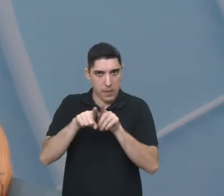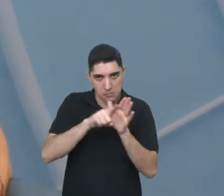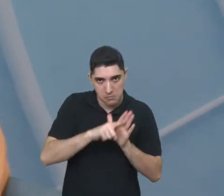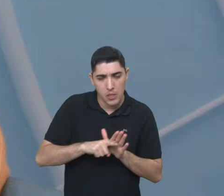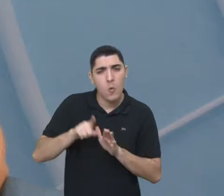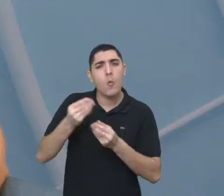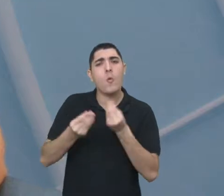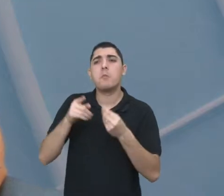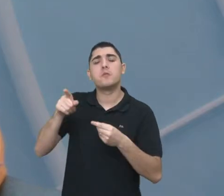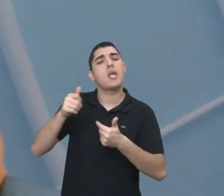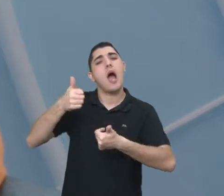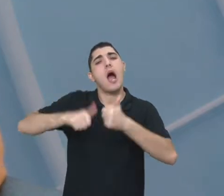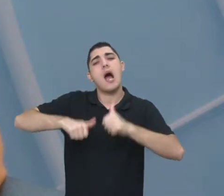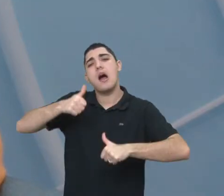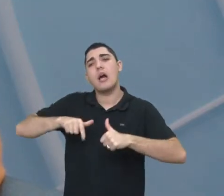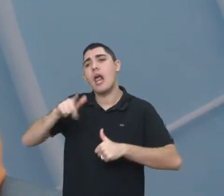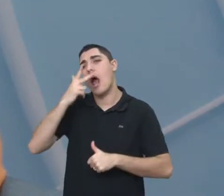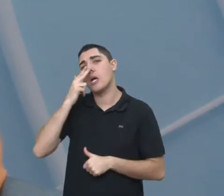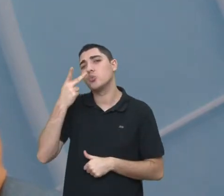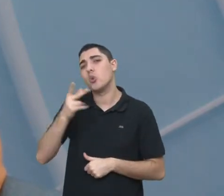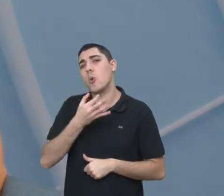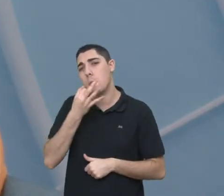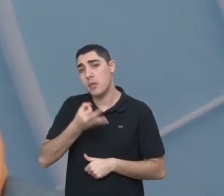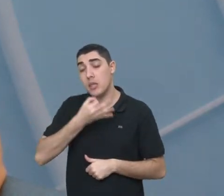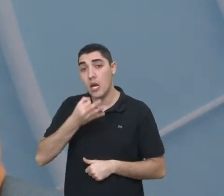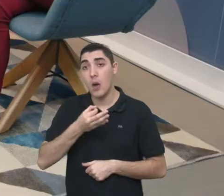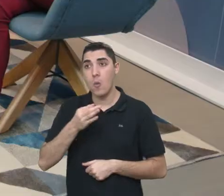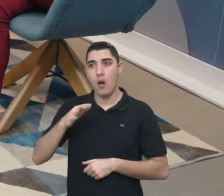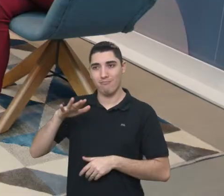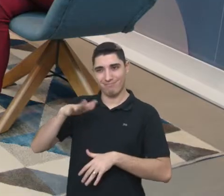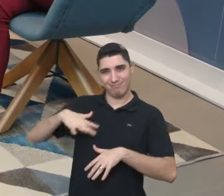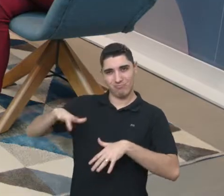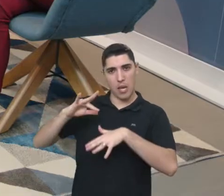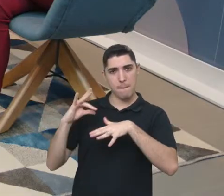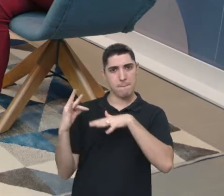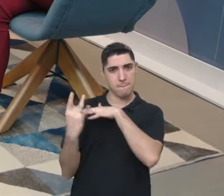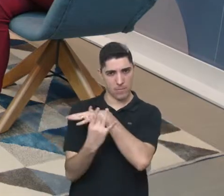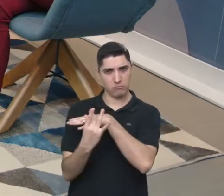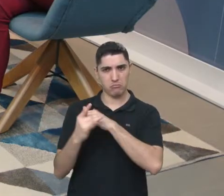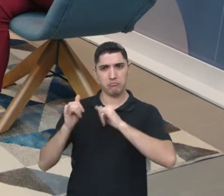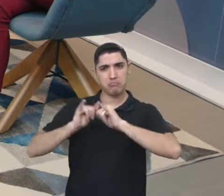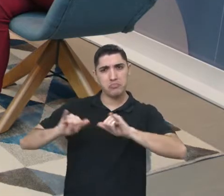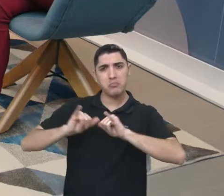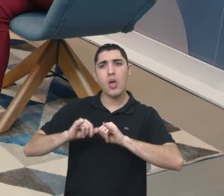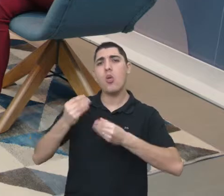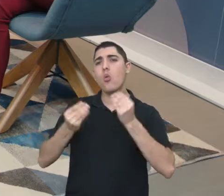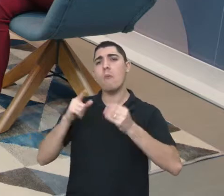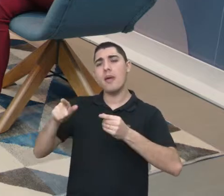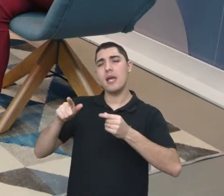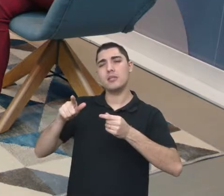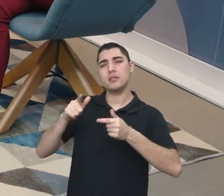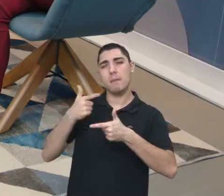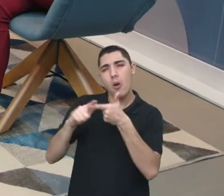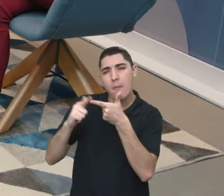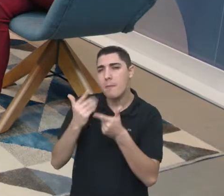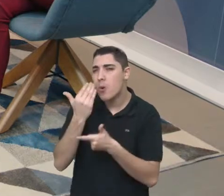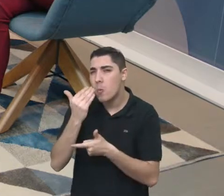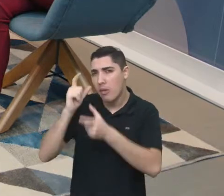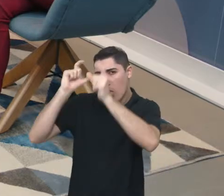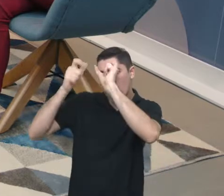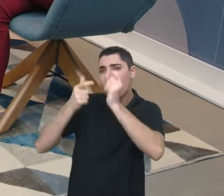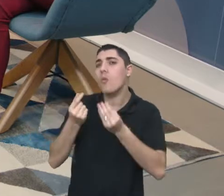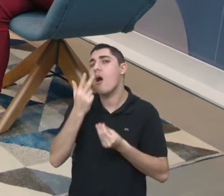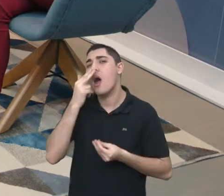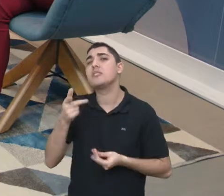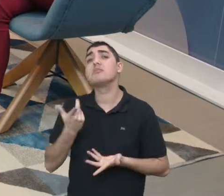avalia como a mídia, como é tratado de uma forma geral esse assunto dos transtornos